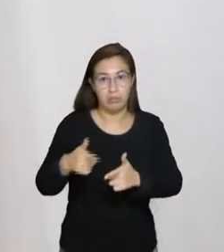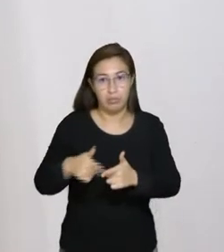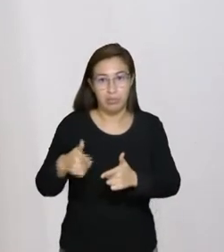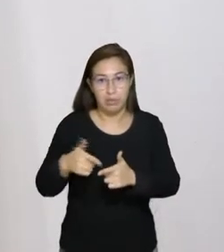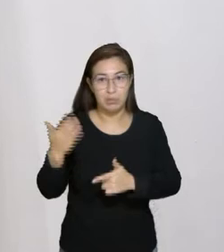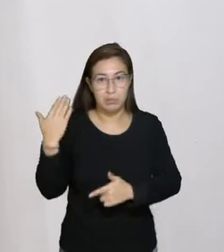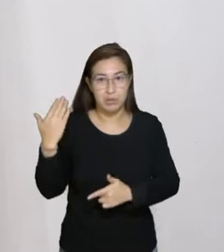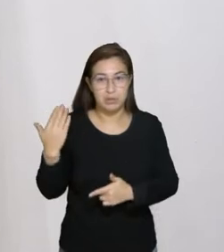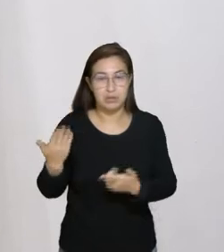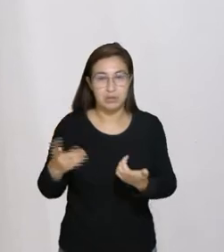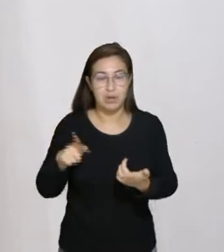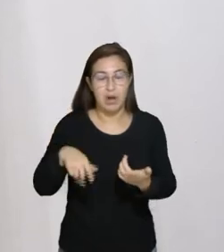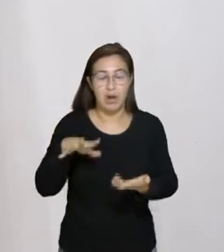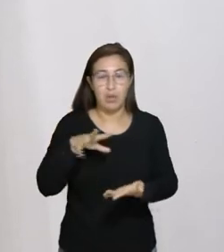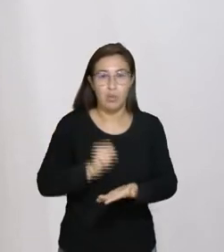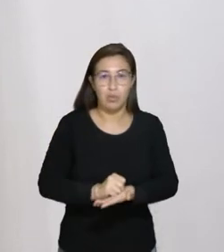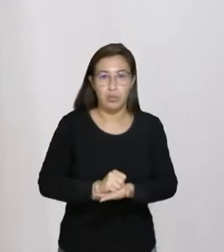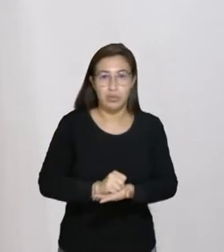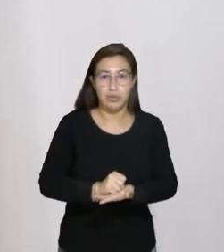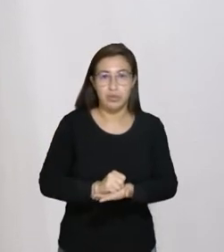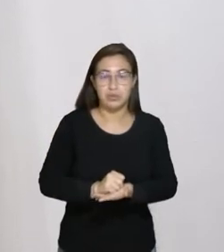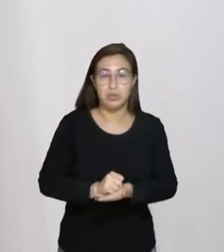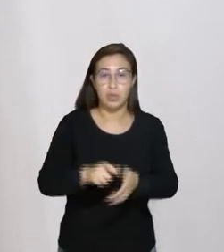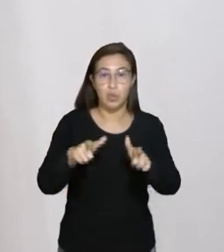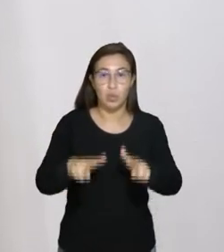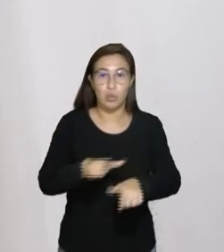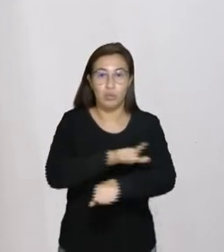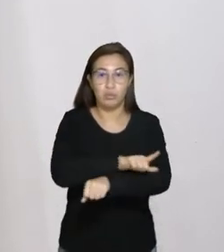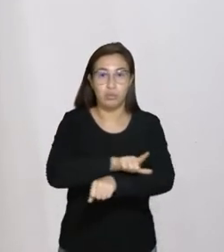Os que foram contratar lá em Lages,